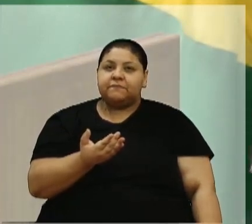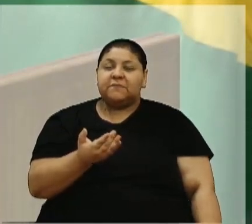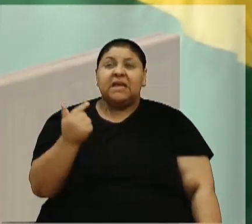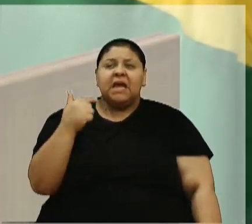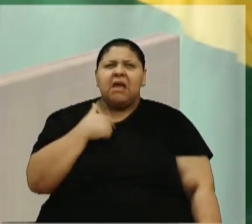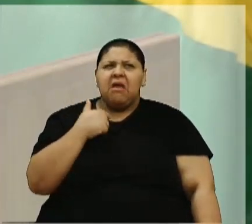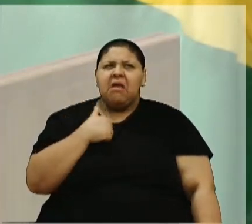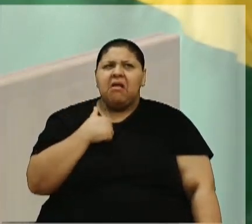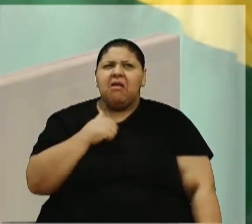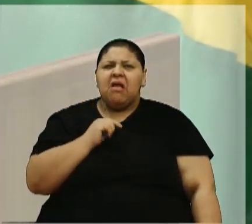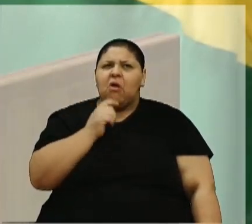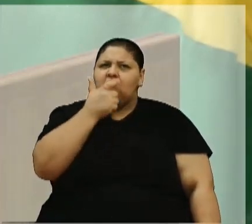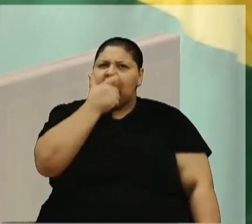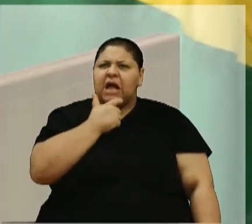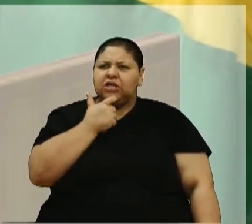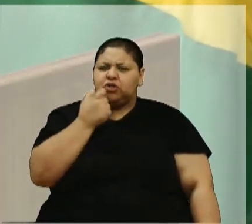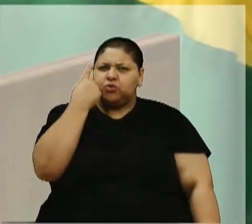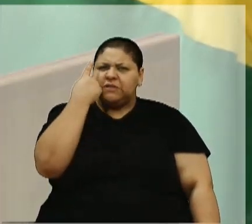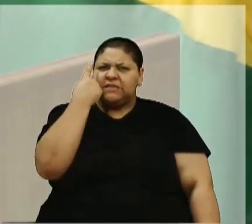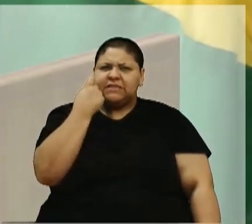muito me impressiona essa casa,